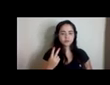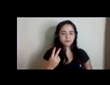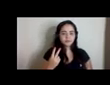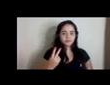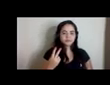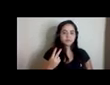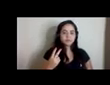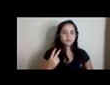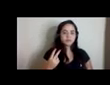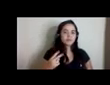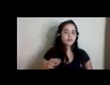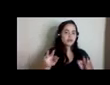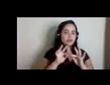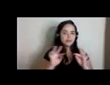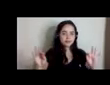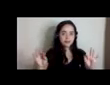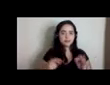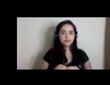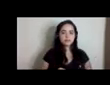duas tradições